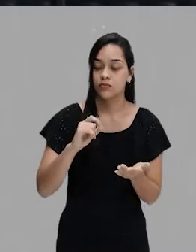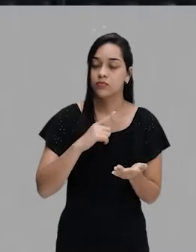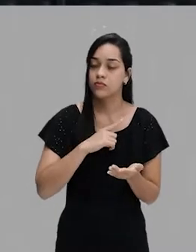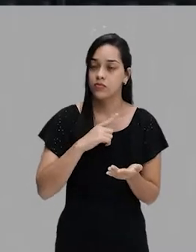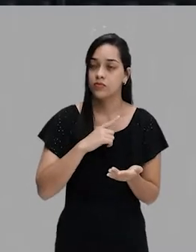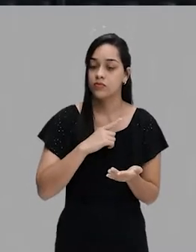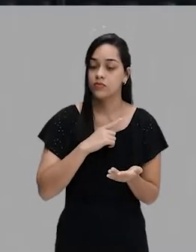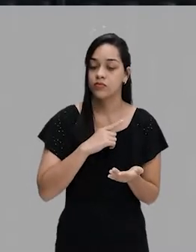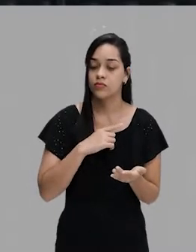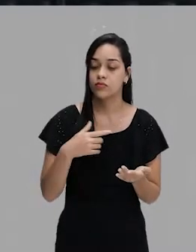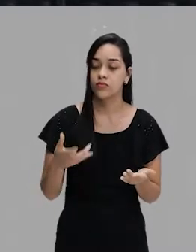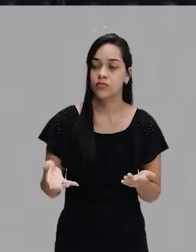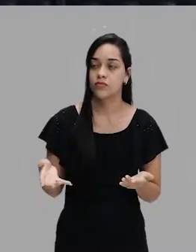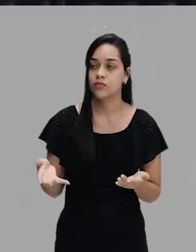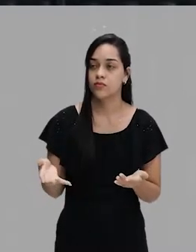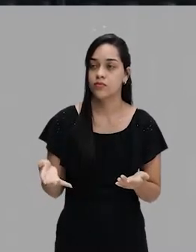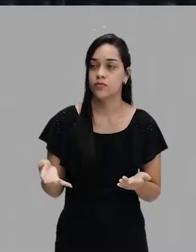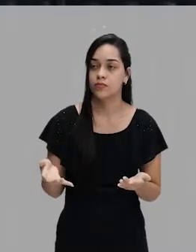tivesse que